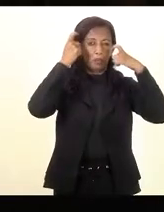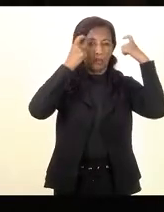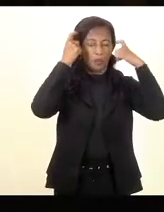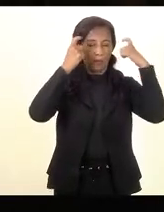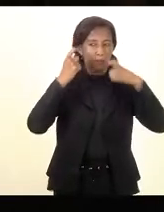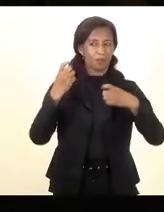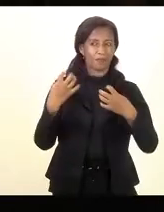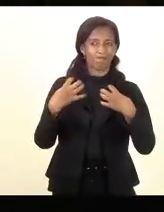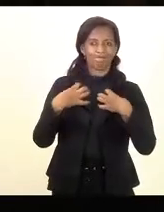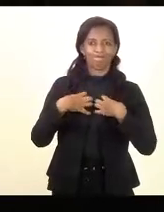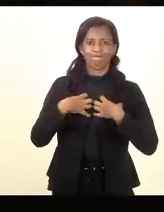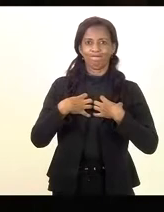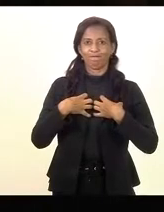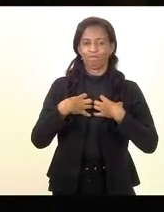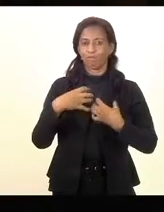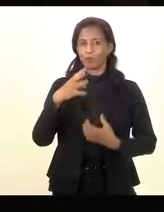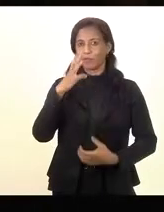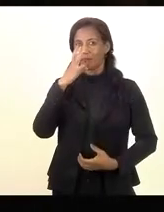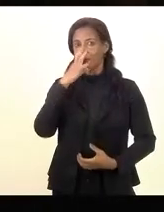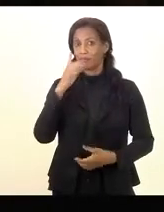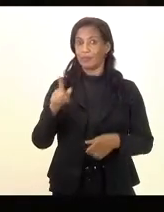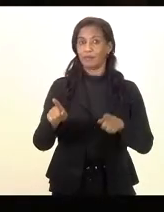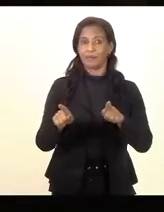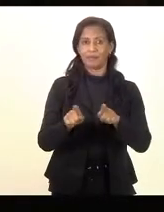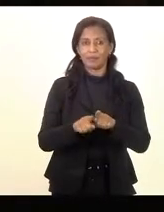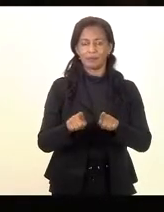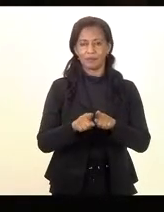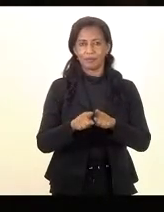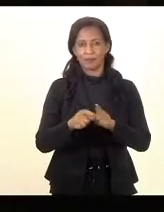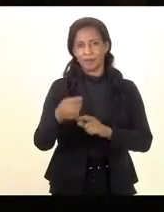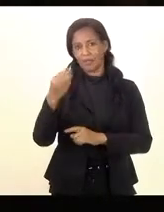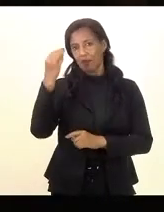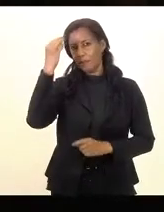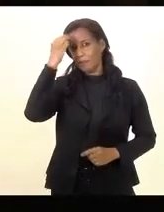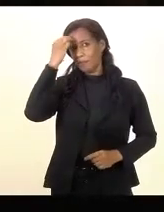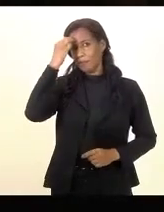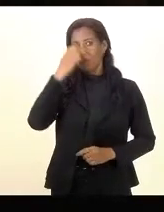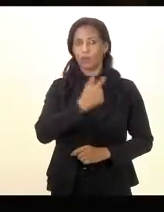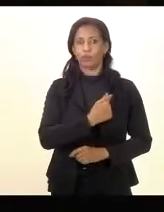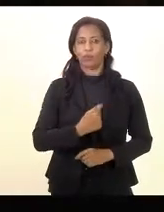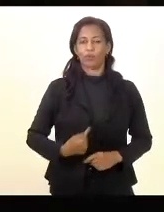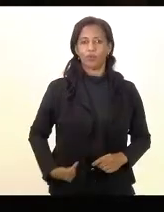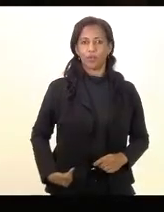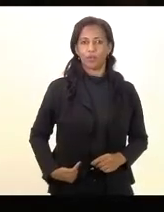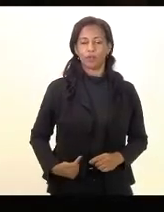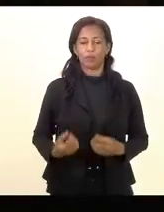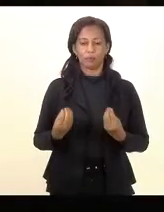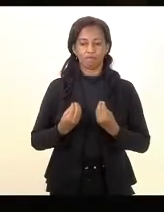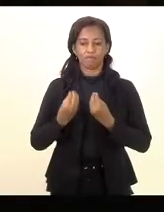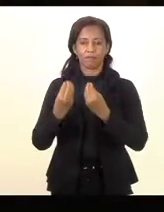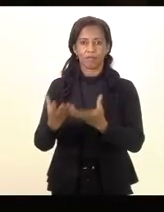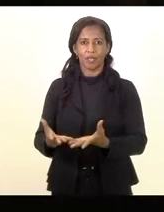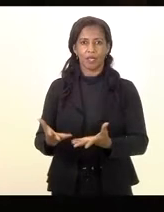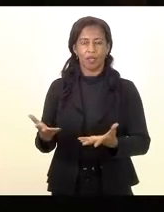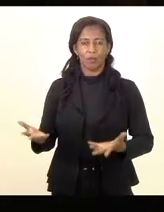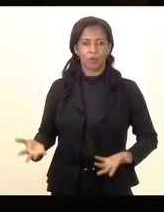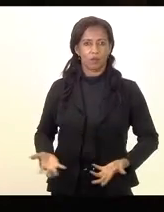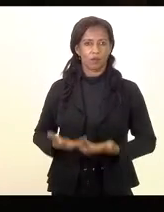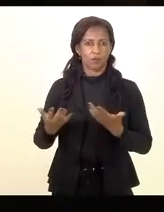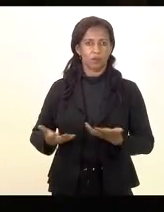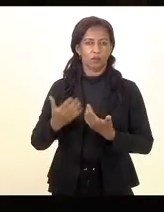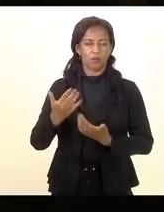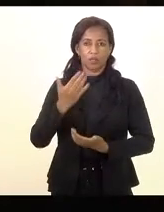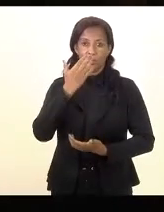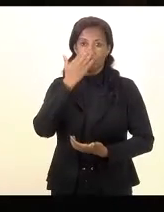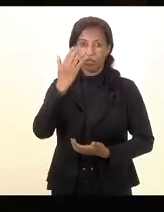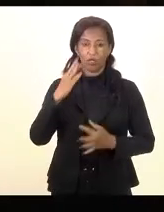causou espanto também a demora do governador Cláudio Castro em tomar uma iniciativa diante de